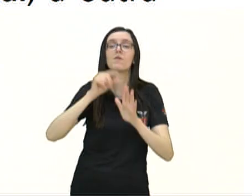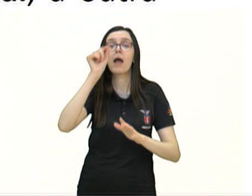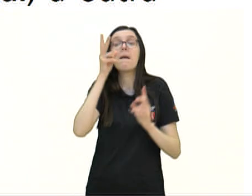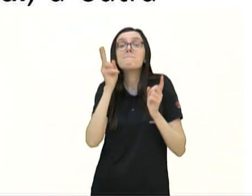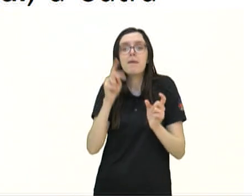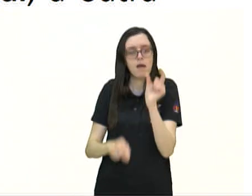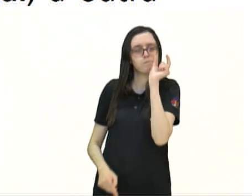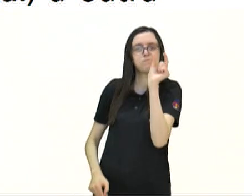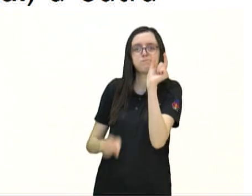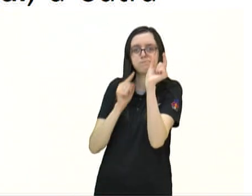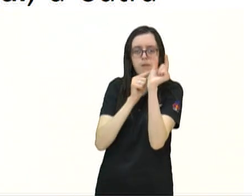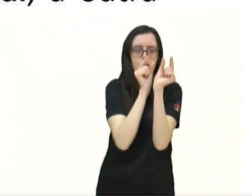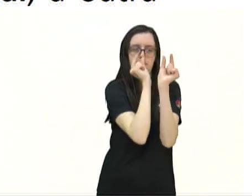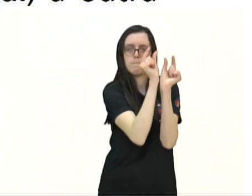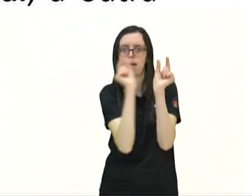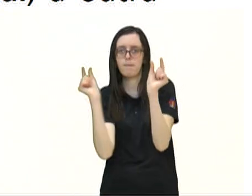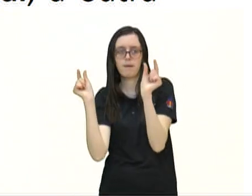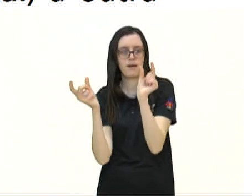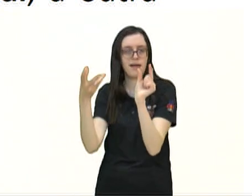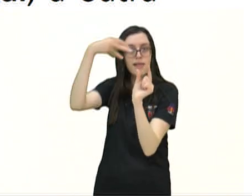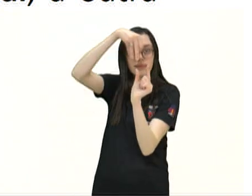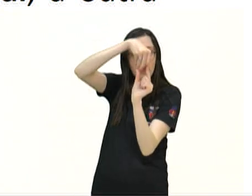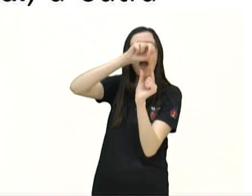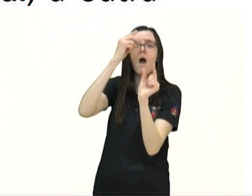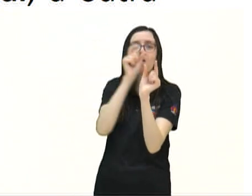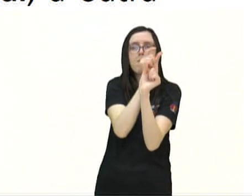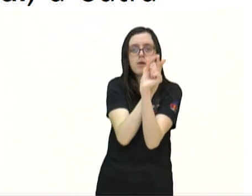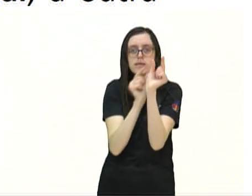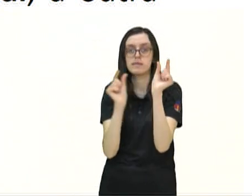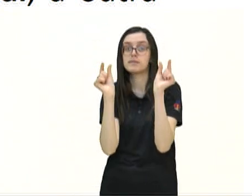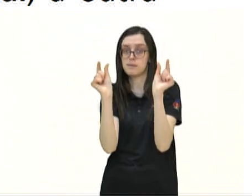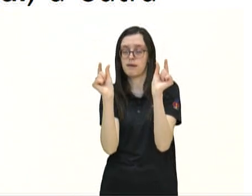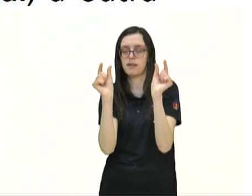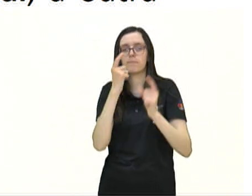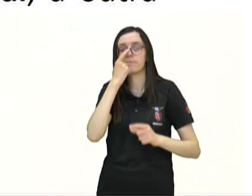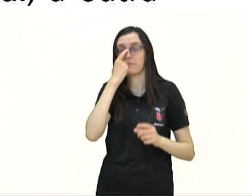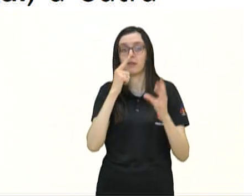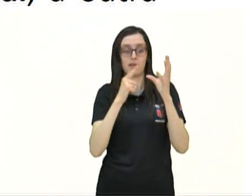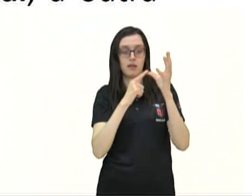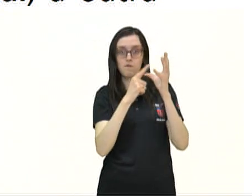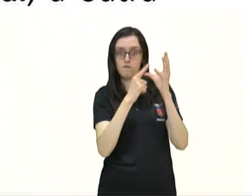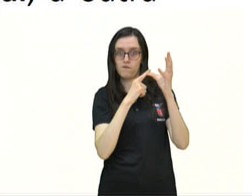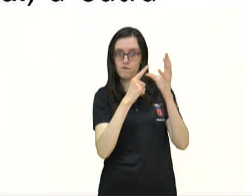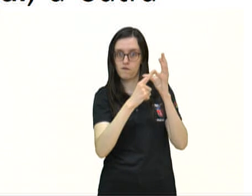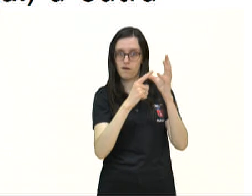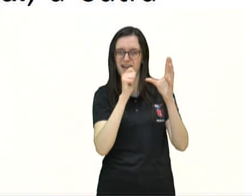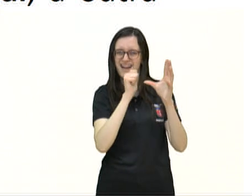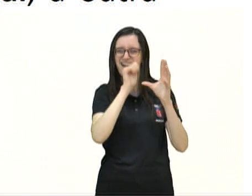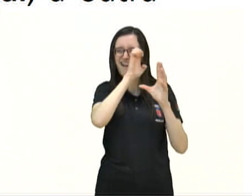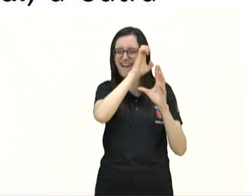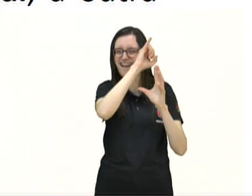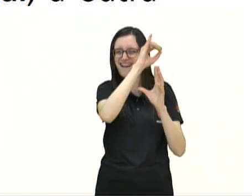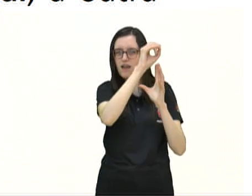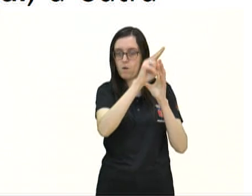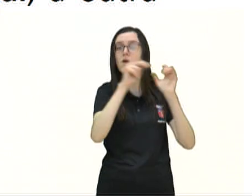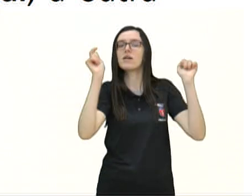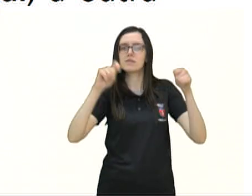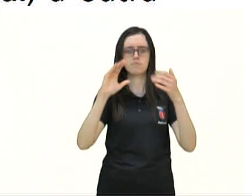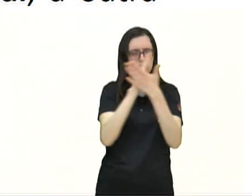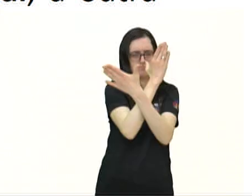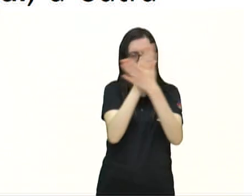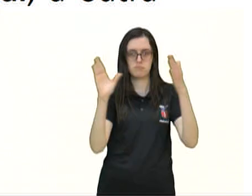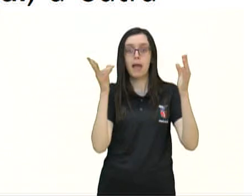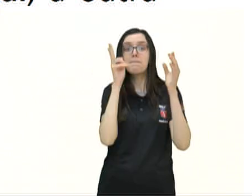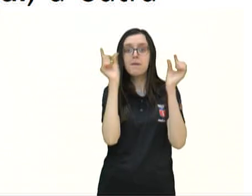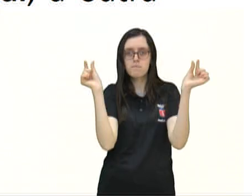sílaba ou sílabas separadas. Essas vogais podem ficar na mesma sílaba, quando você divide ali a sua sílaba, ela